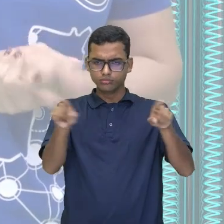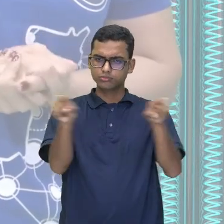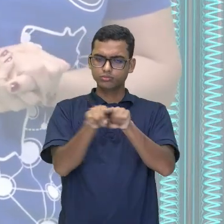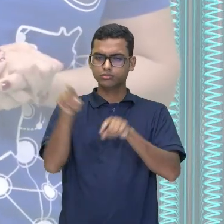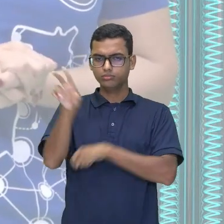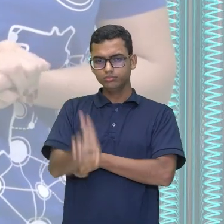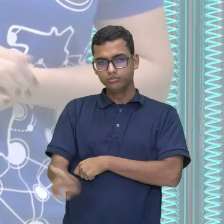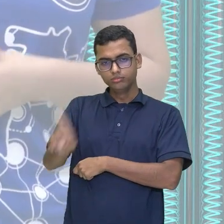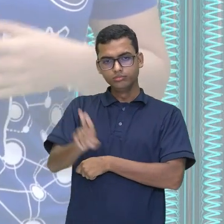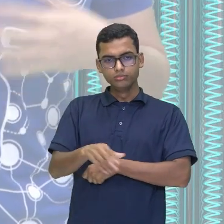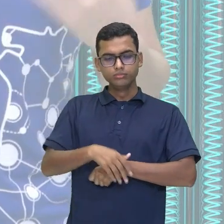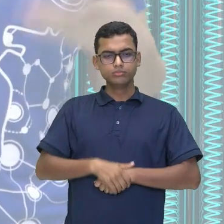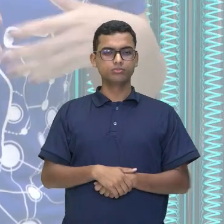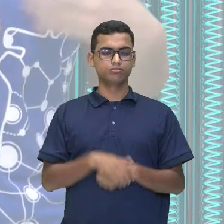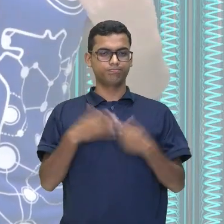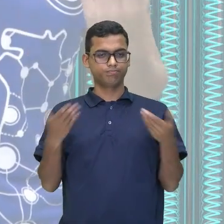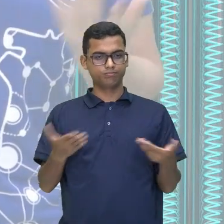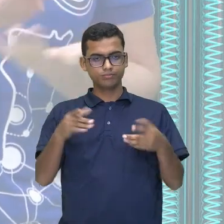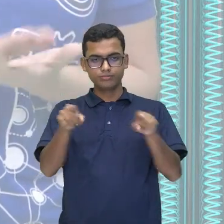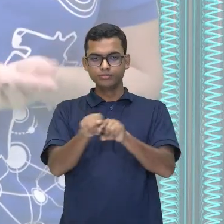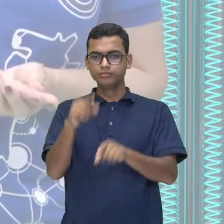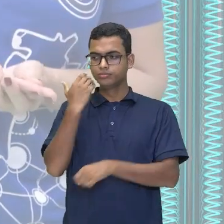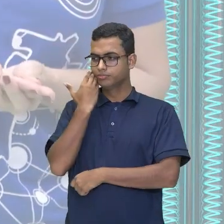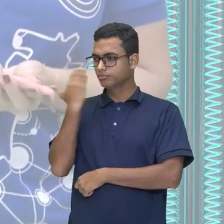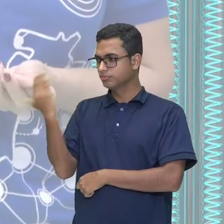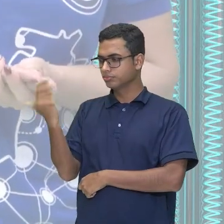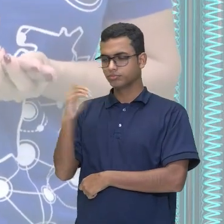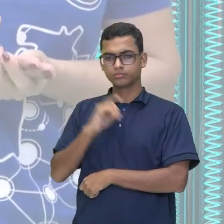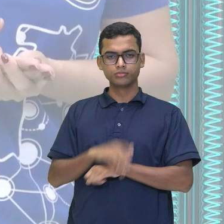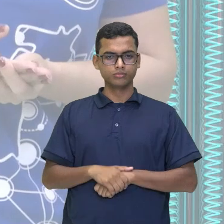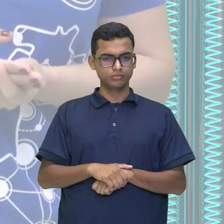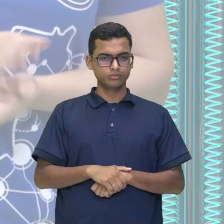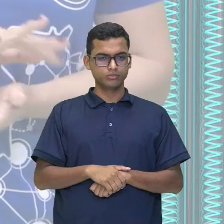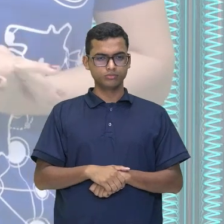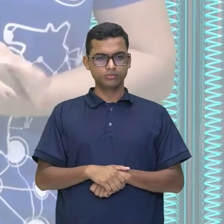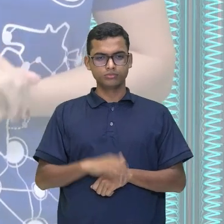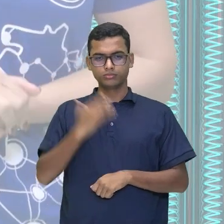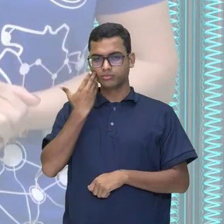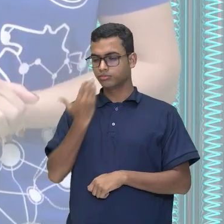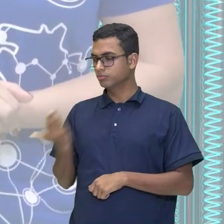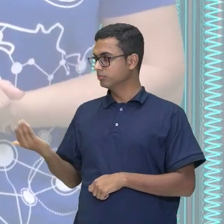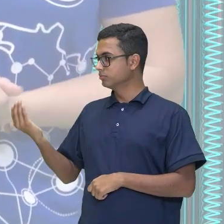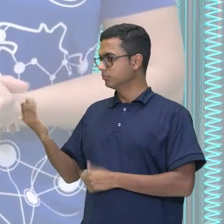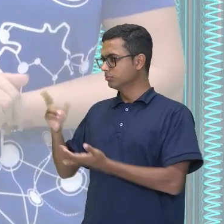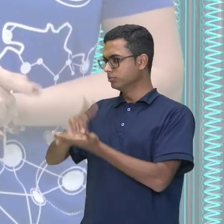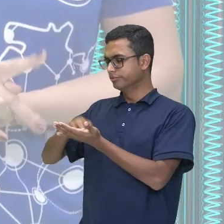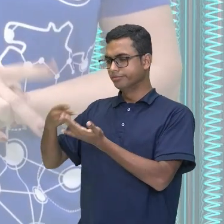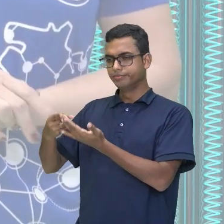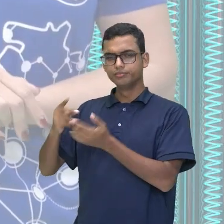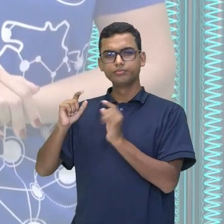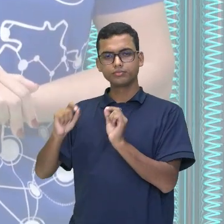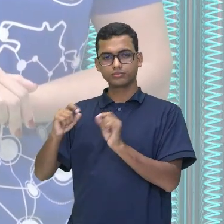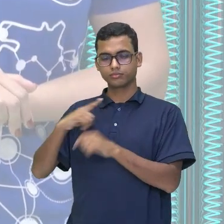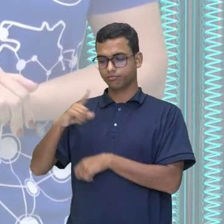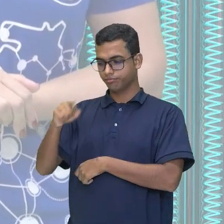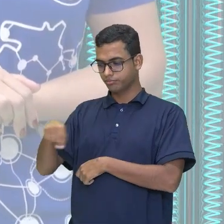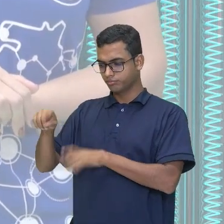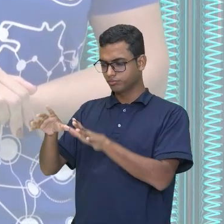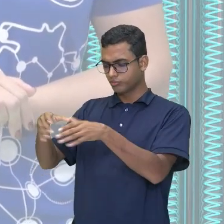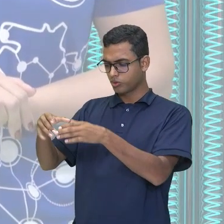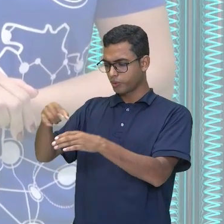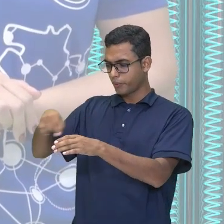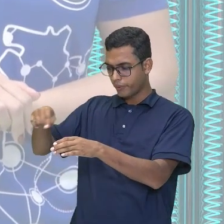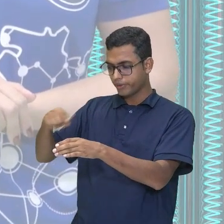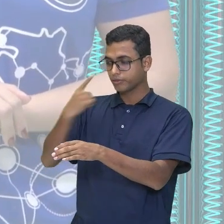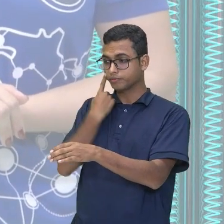to Japan, quer dizer que eles foram para o Japão, ok? Vejam comigo ainda o pronome